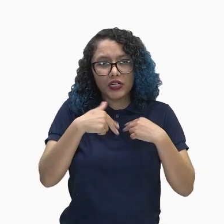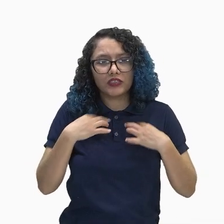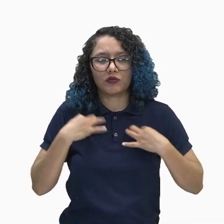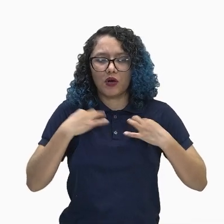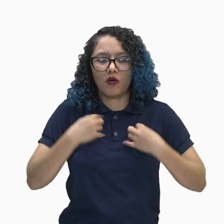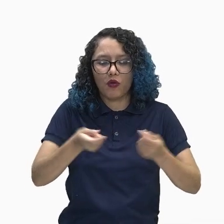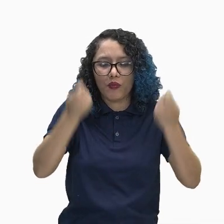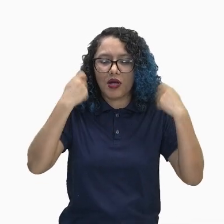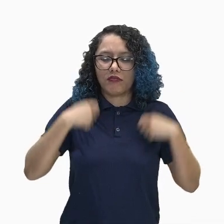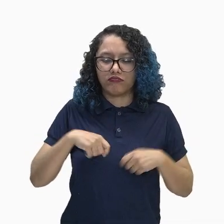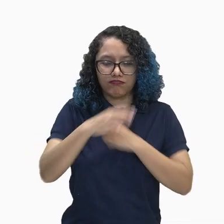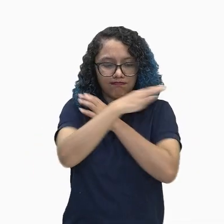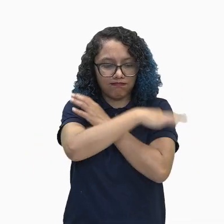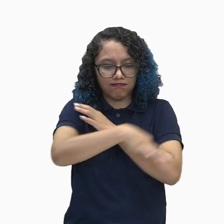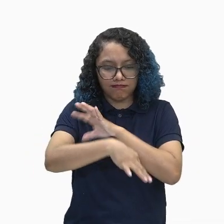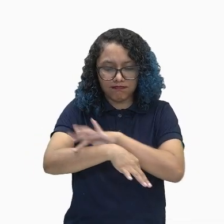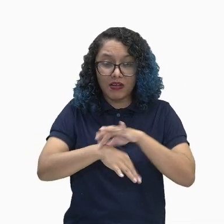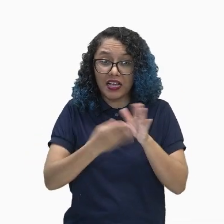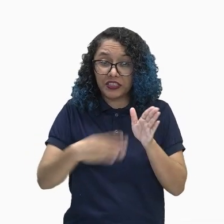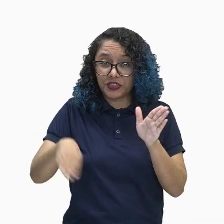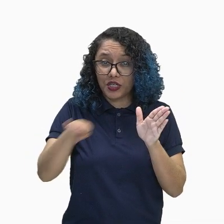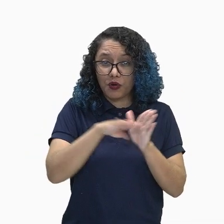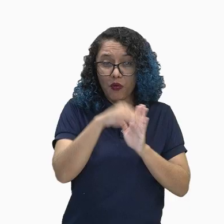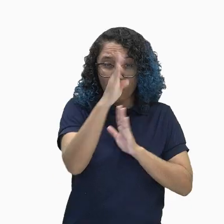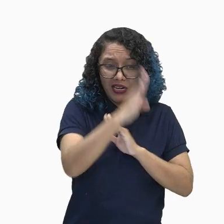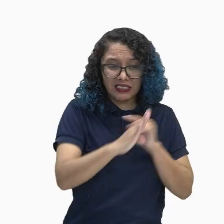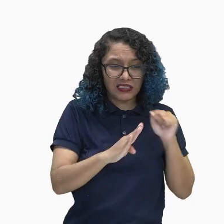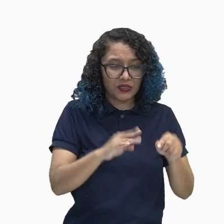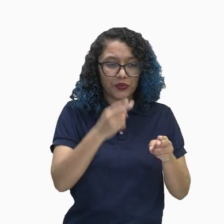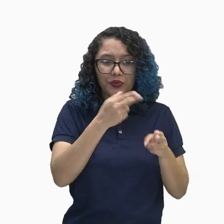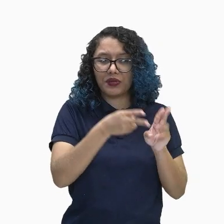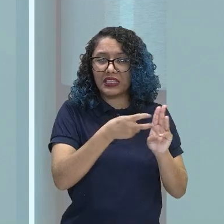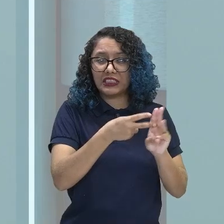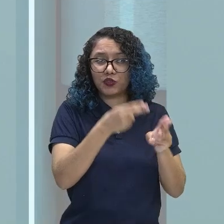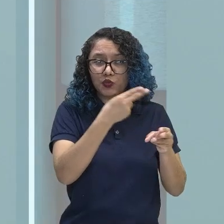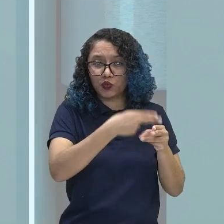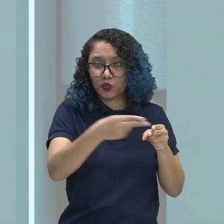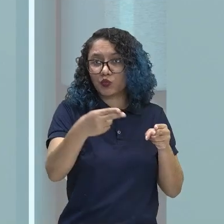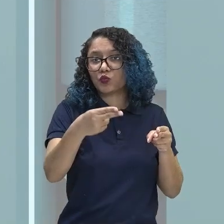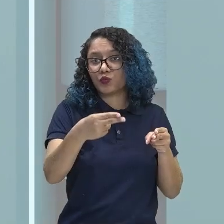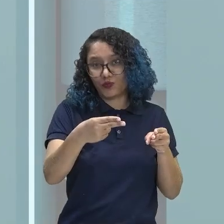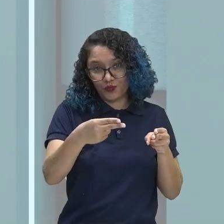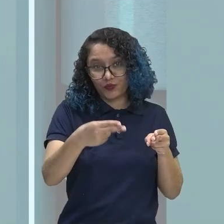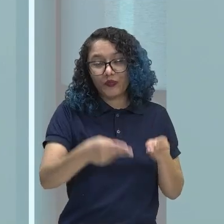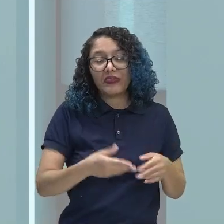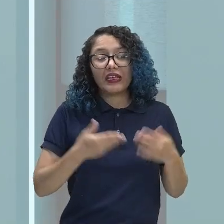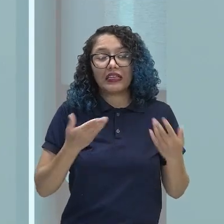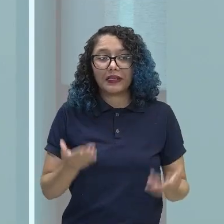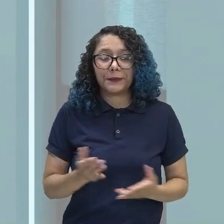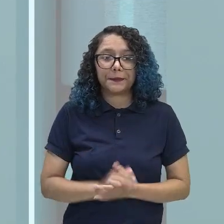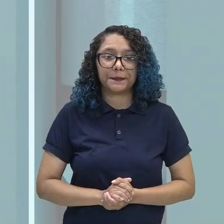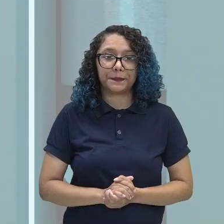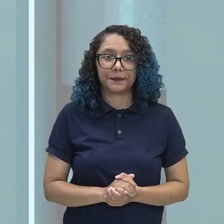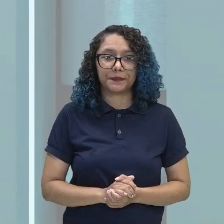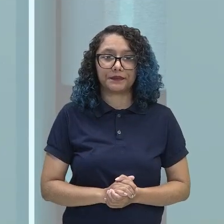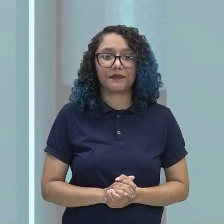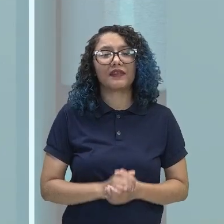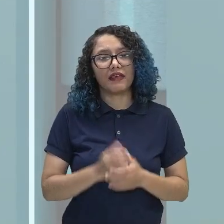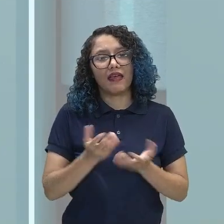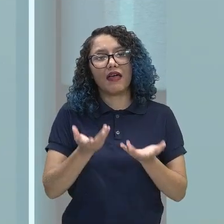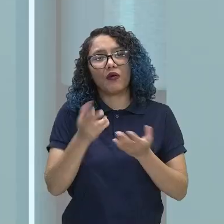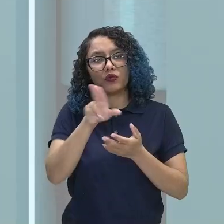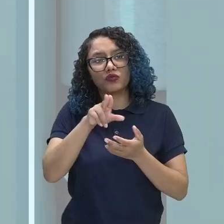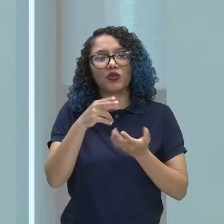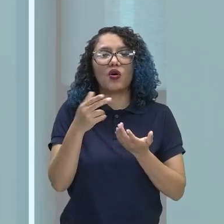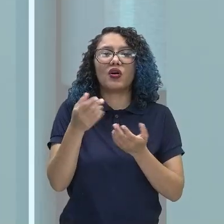terras brasileiras, os índios estavam nus. Então, ele quis fazer essa crítica, né? Através